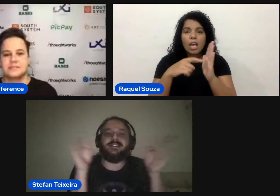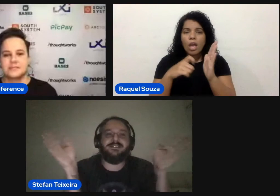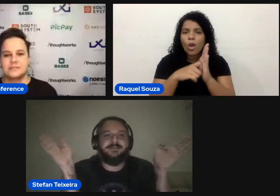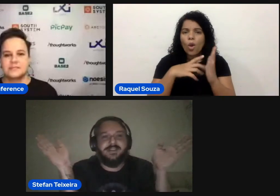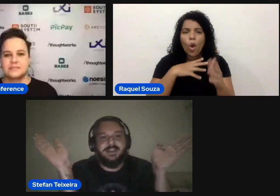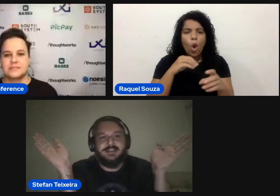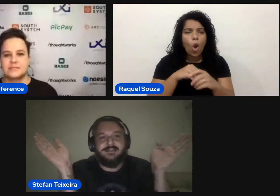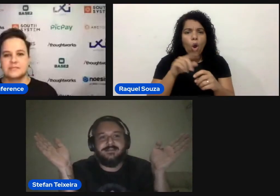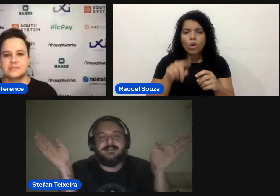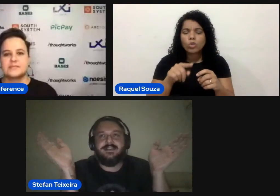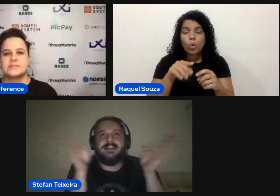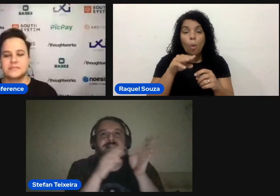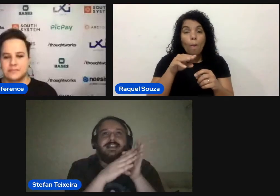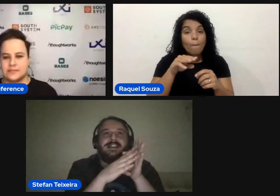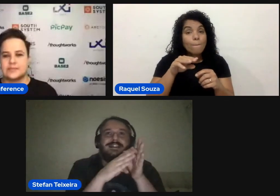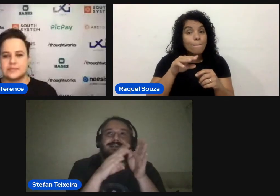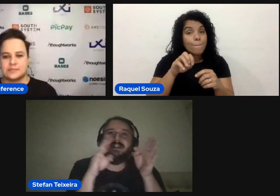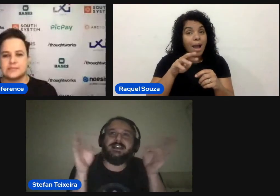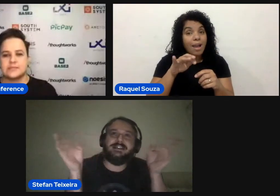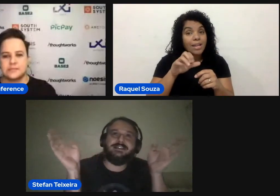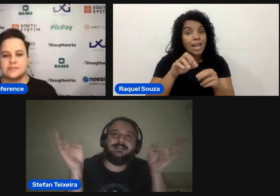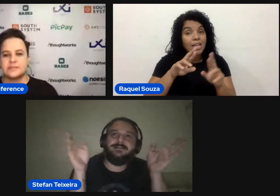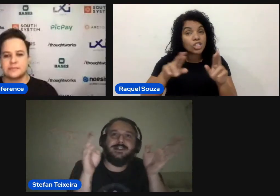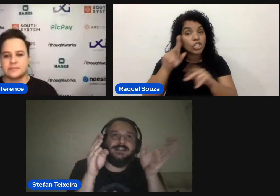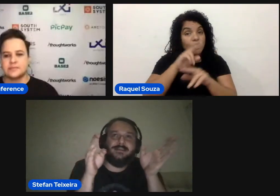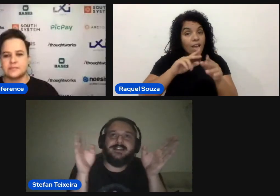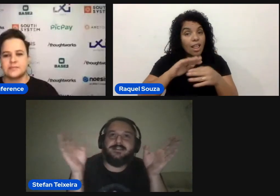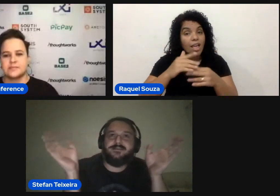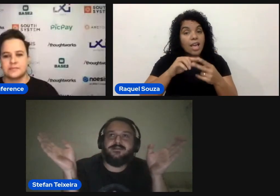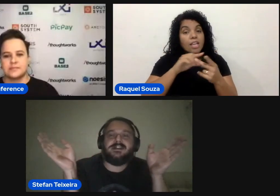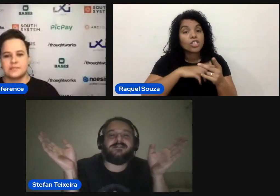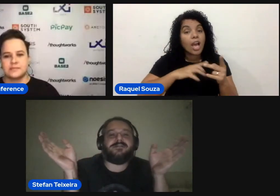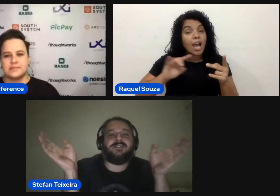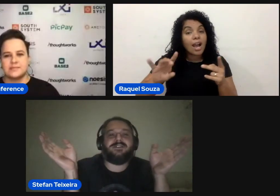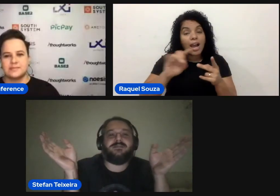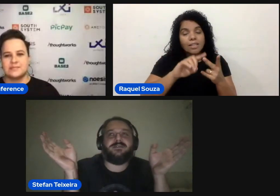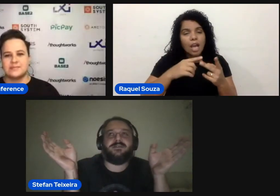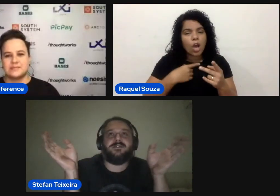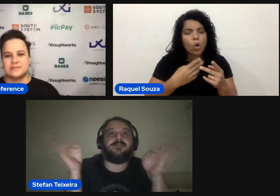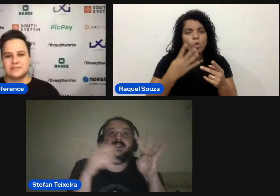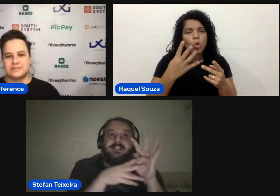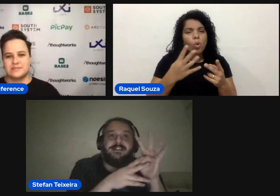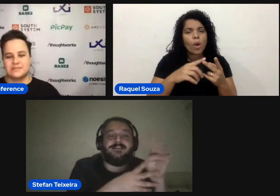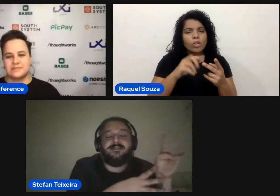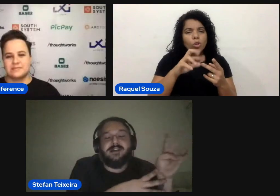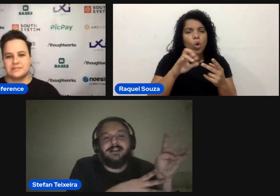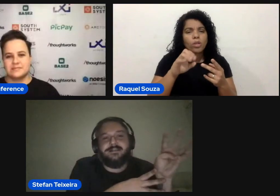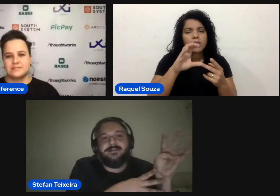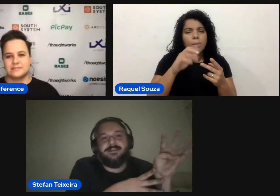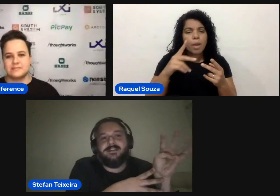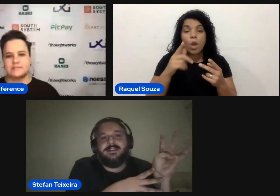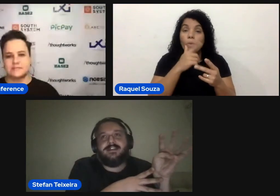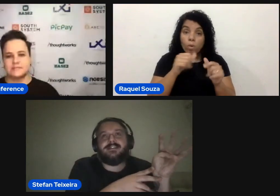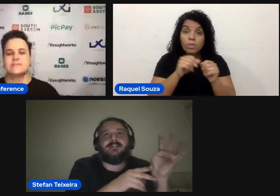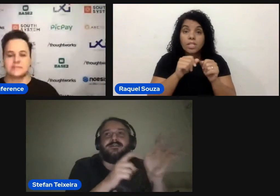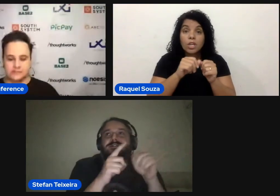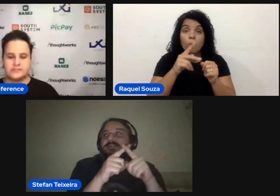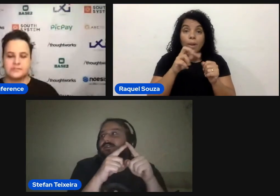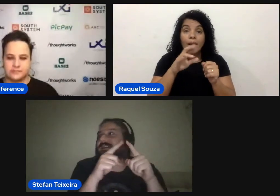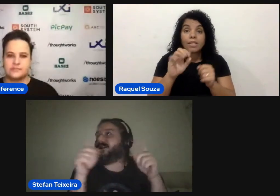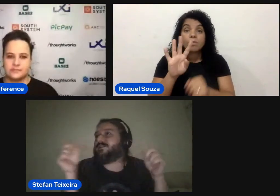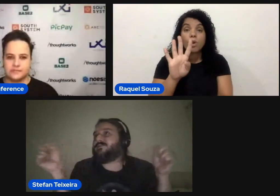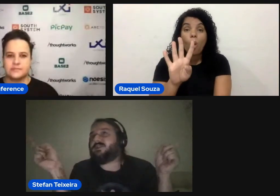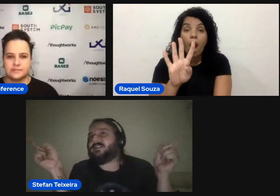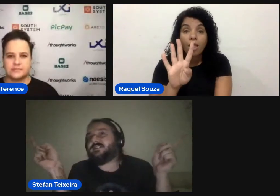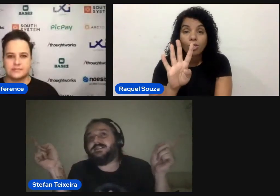máquinas diferentes, e em cada máquina com 4 cores de CPU, eu paralelizo em 4. Então, eu consigo